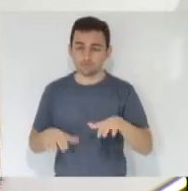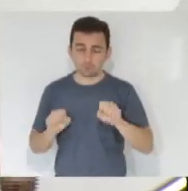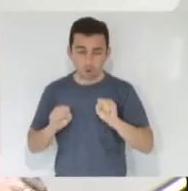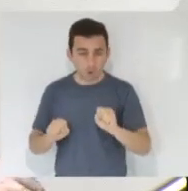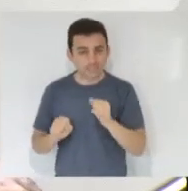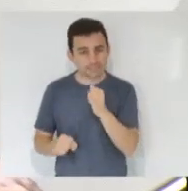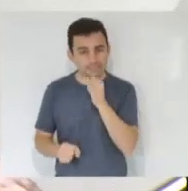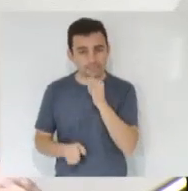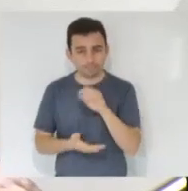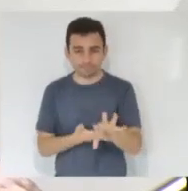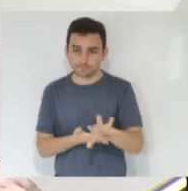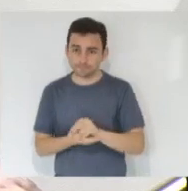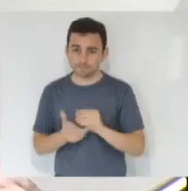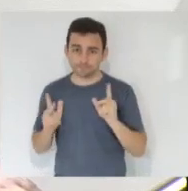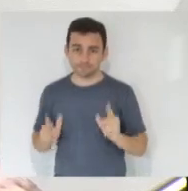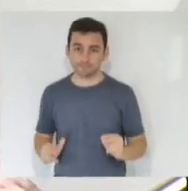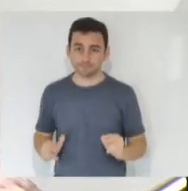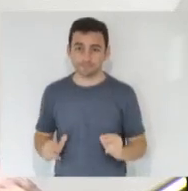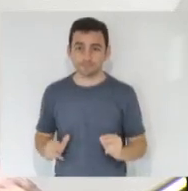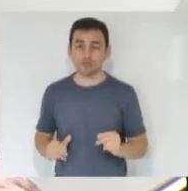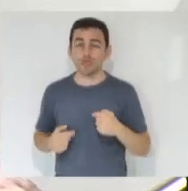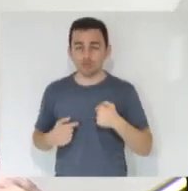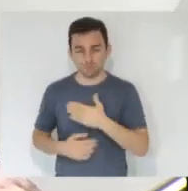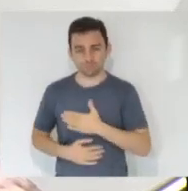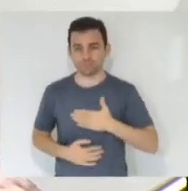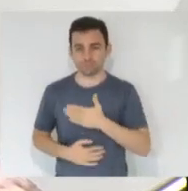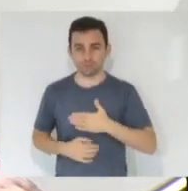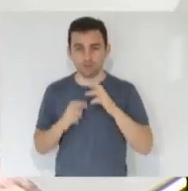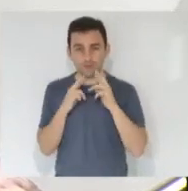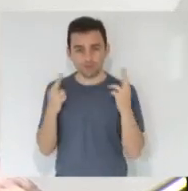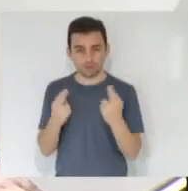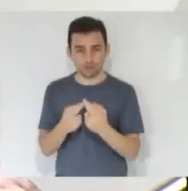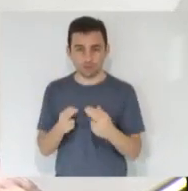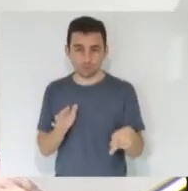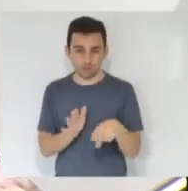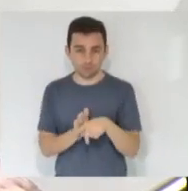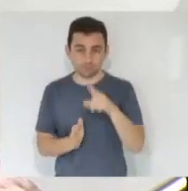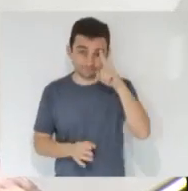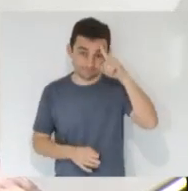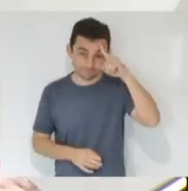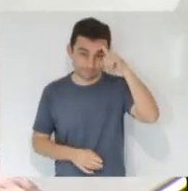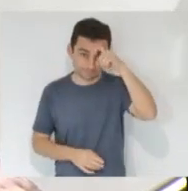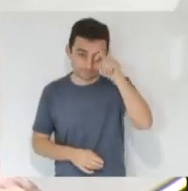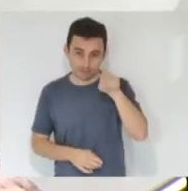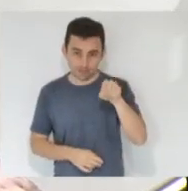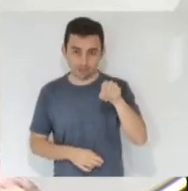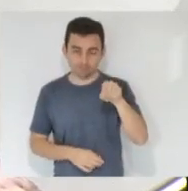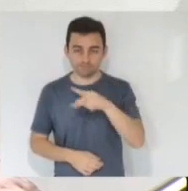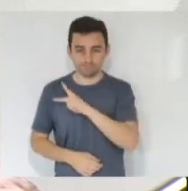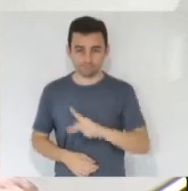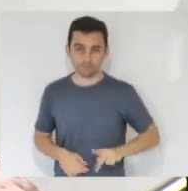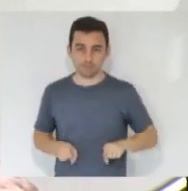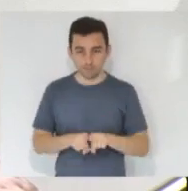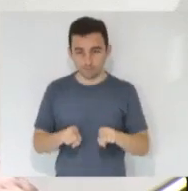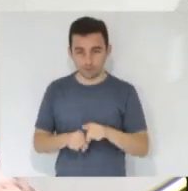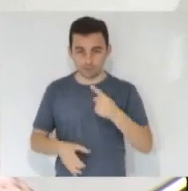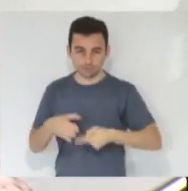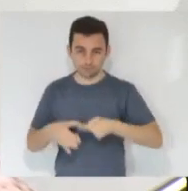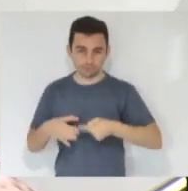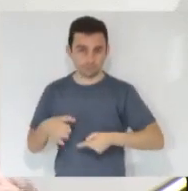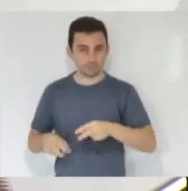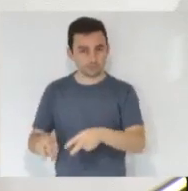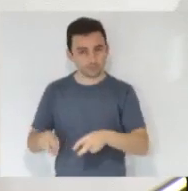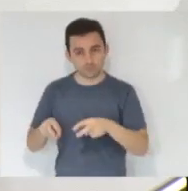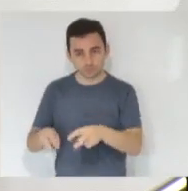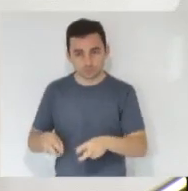Eu gostei muito dessa reunião presidida pelo deputado Marcos Vieira e também pela Comissão de Agricultura, e acredito muito no